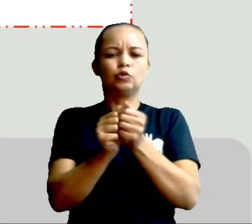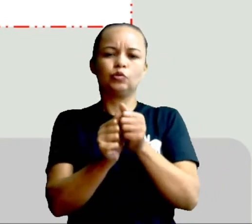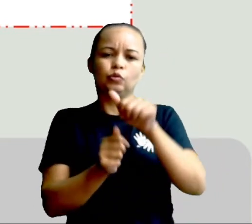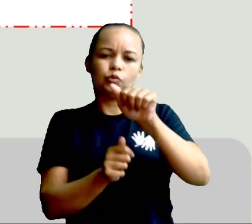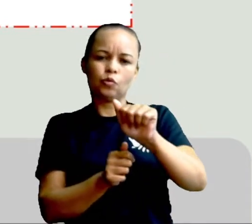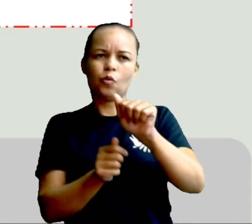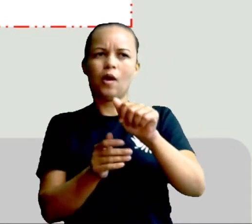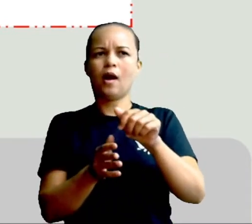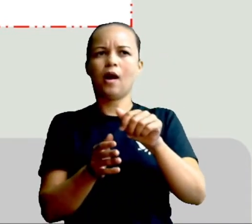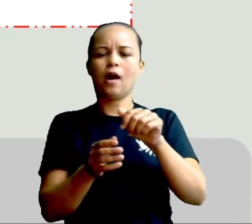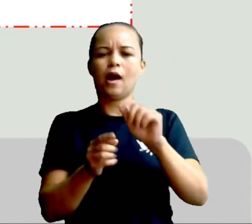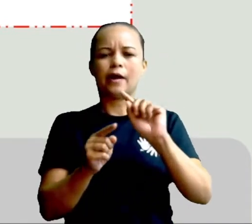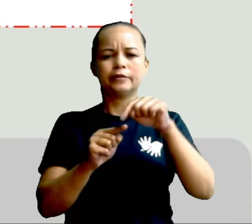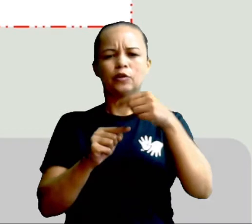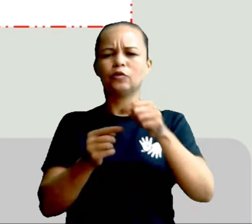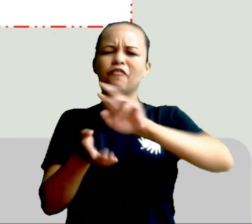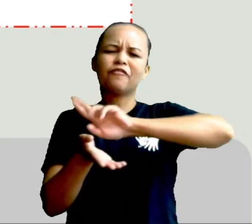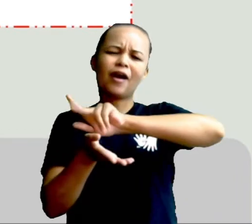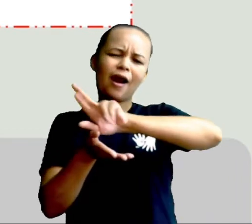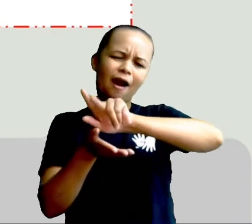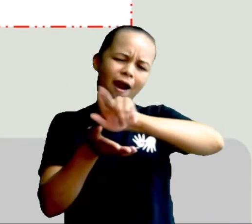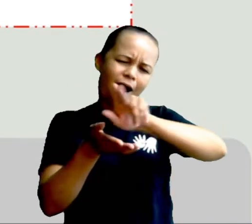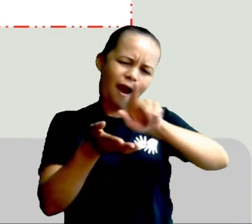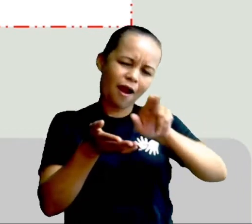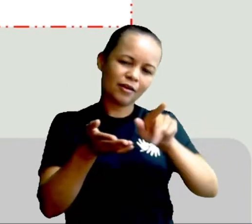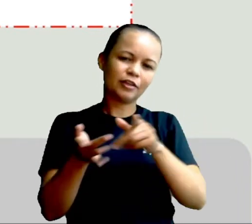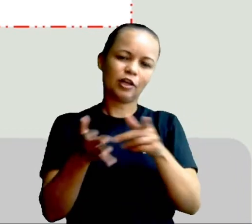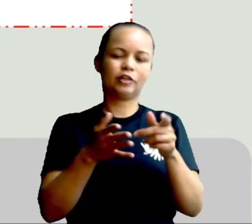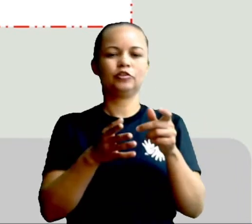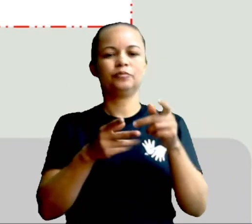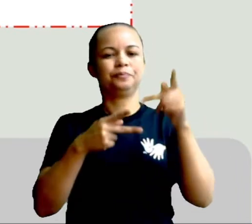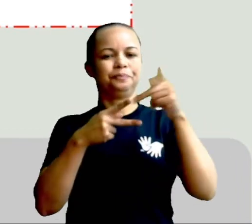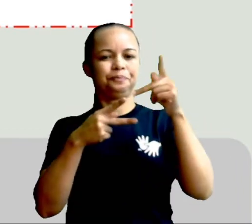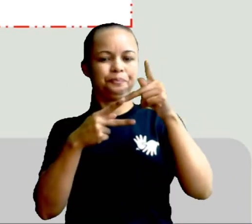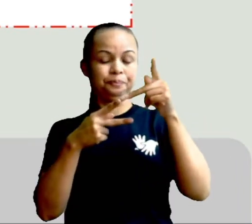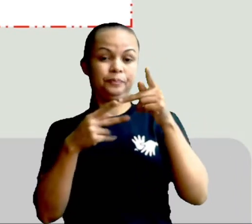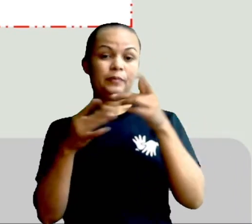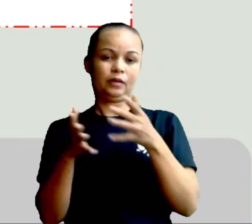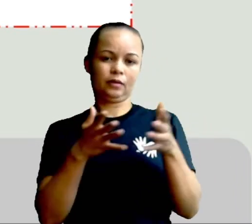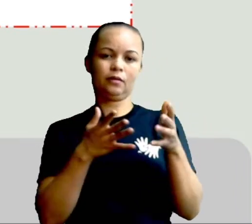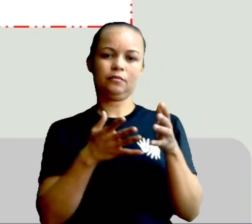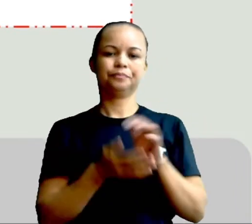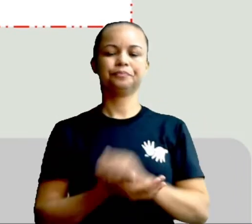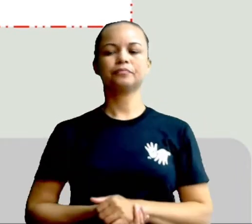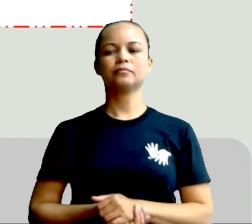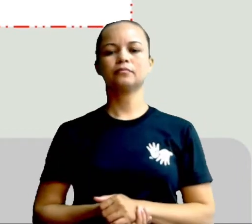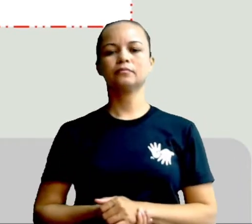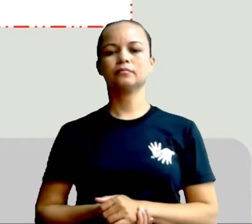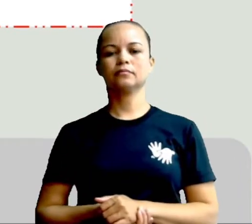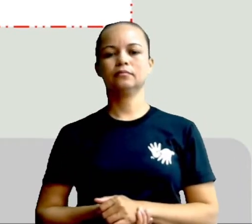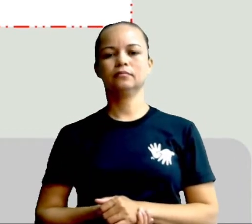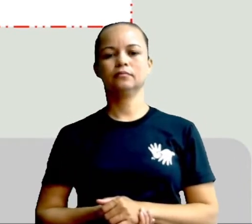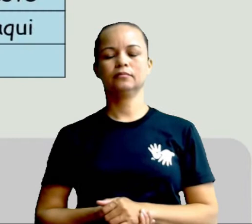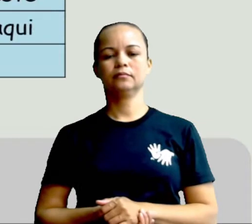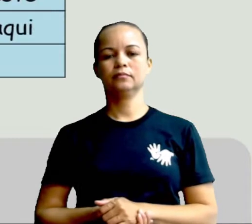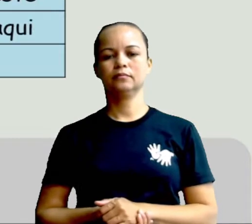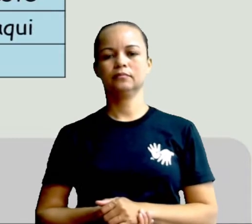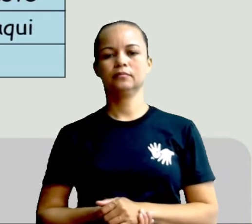a, em torno de, entre outras. Temos aí várias locuções prepositivas com valor de preposição.